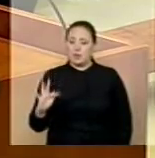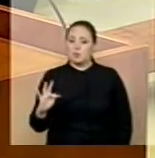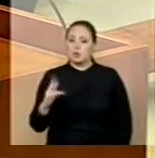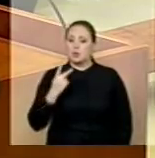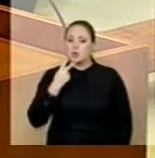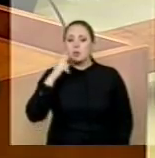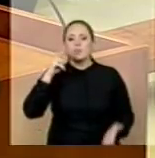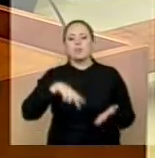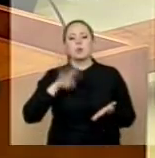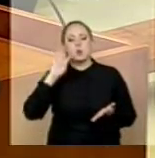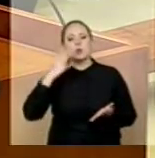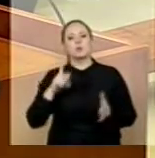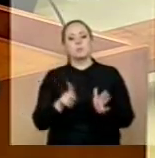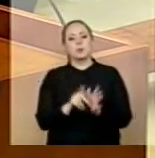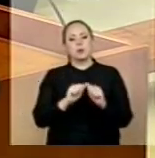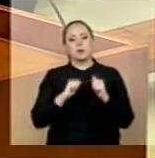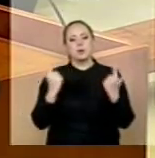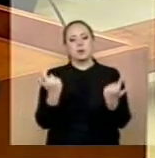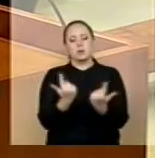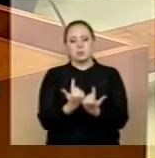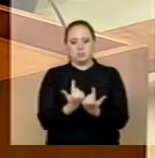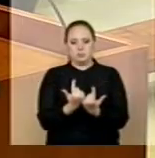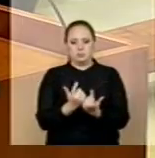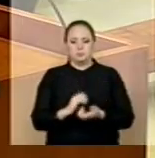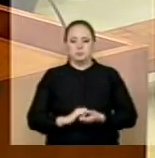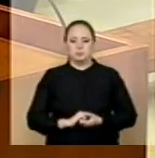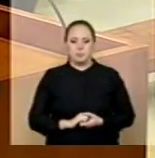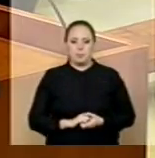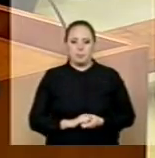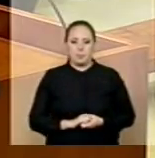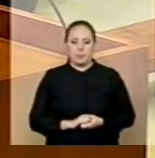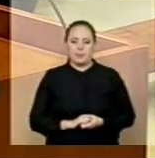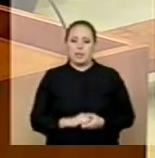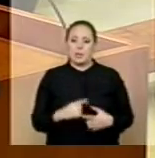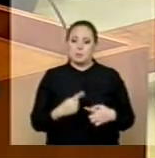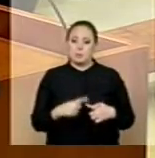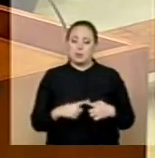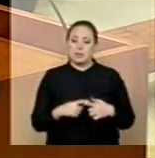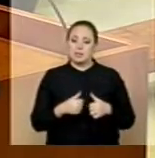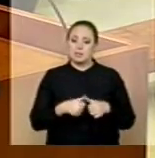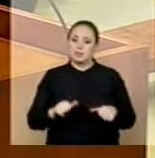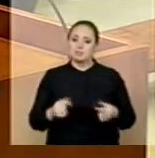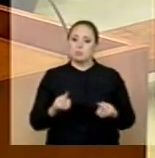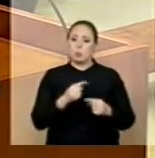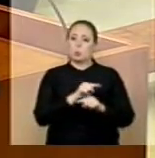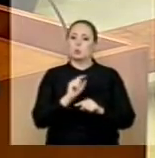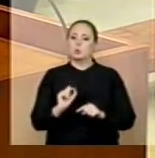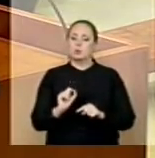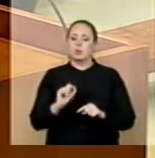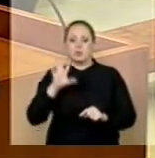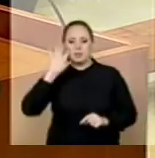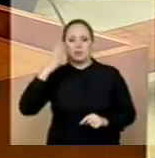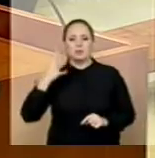as resoluções das assembleias e o decreto legislativo de uma delas, porque estaria, desde logo, contrariando, suspendendo